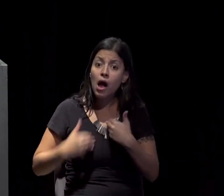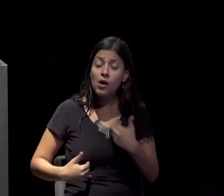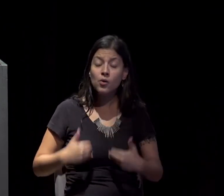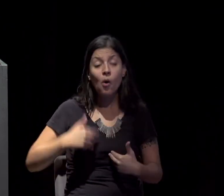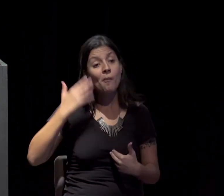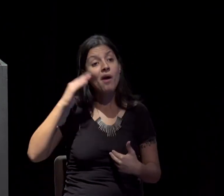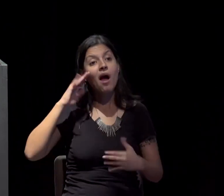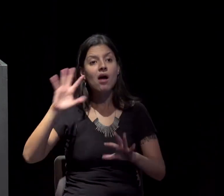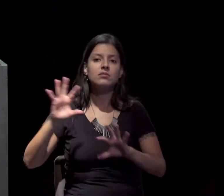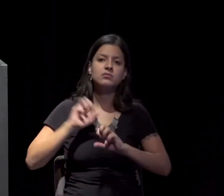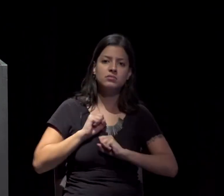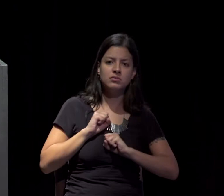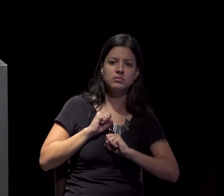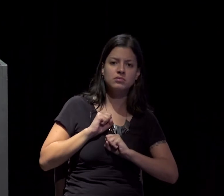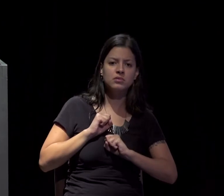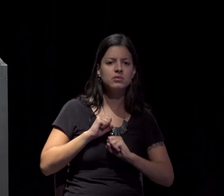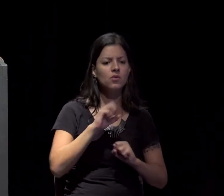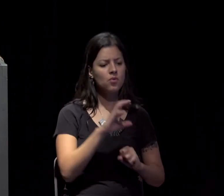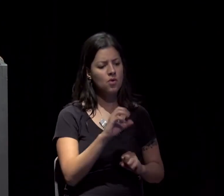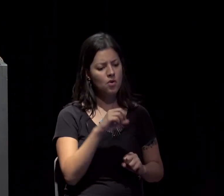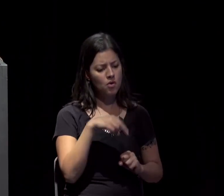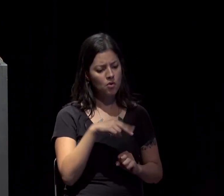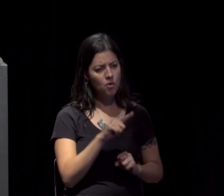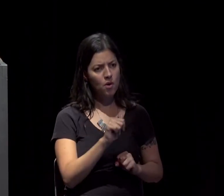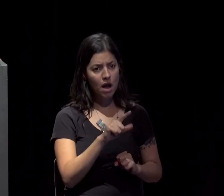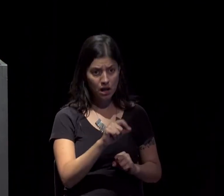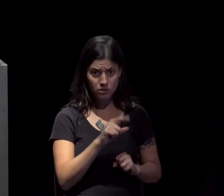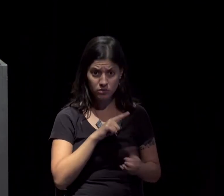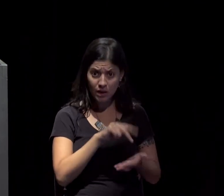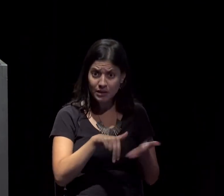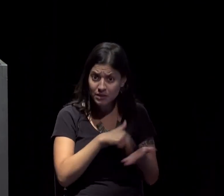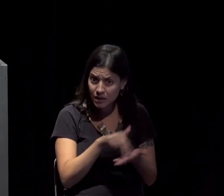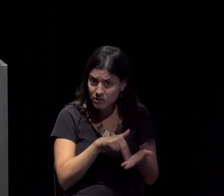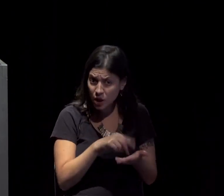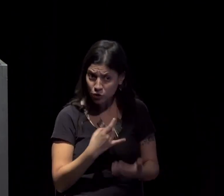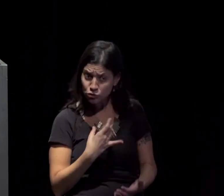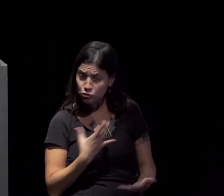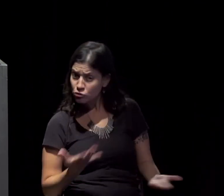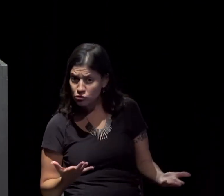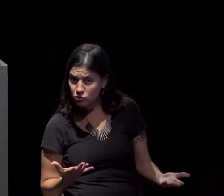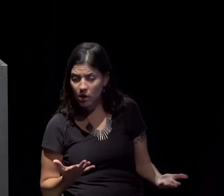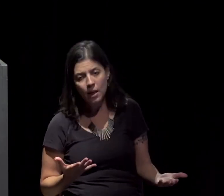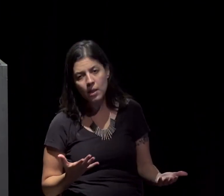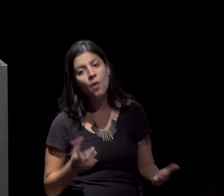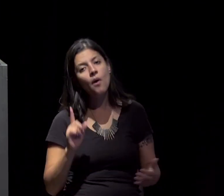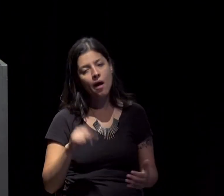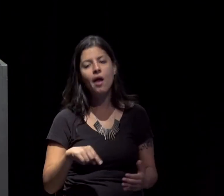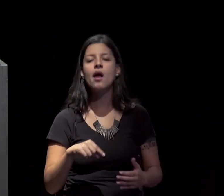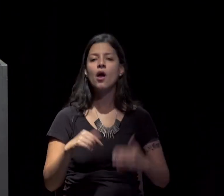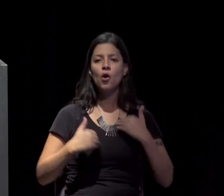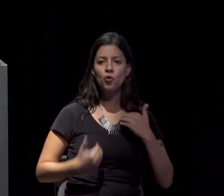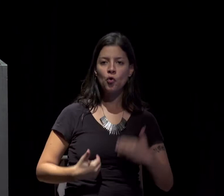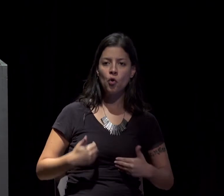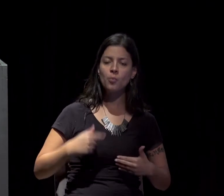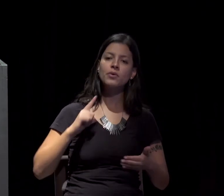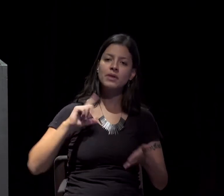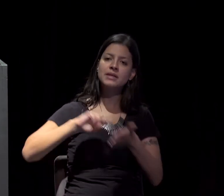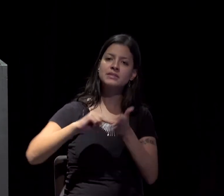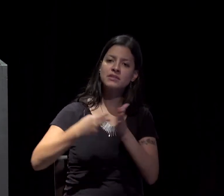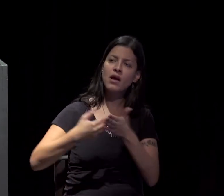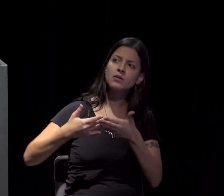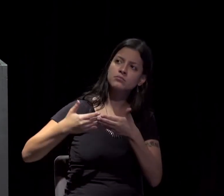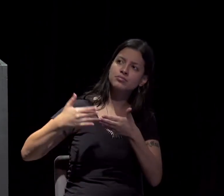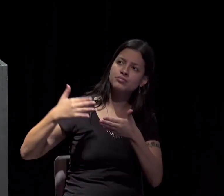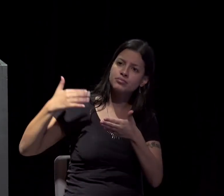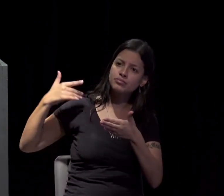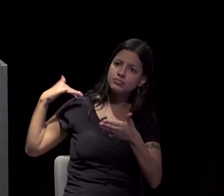ruas, não é um corpo individual que está se apresentando em público. É um corpo histórico, é um corpo coletivo, ressignificado, e